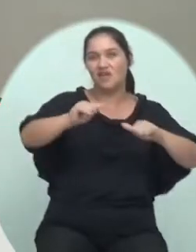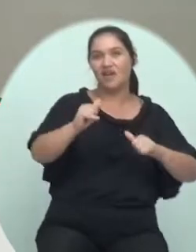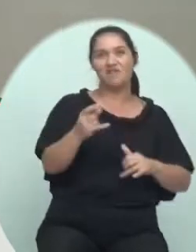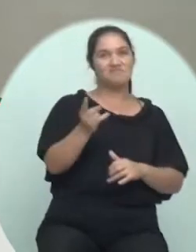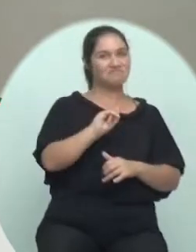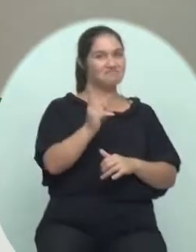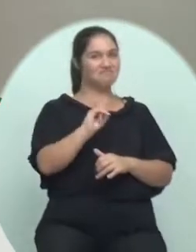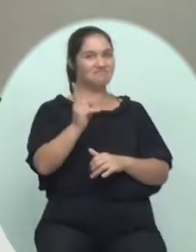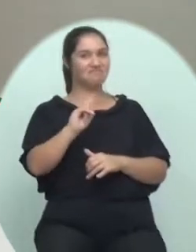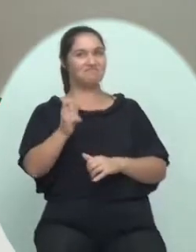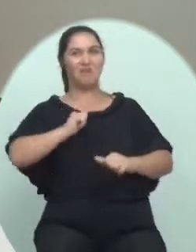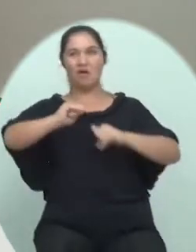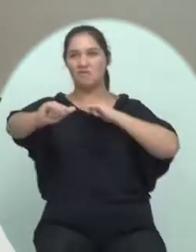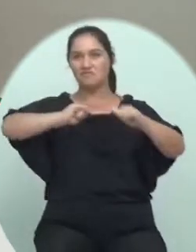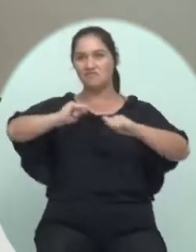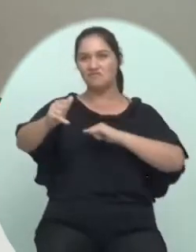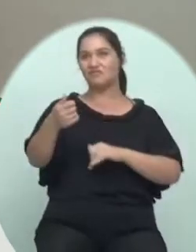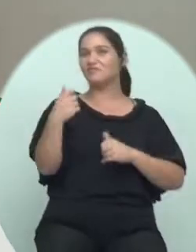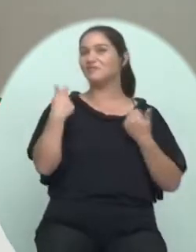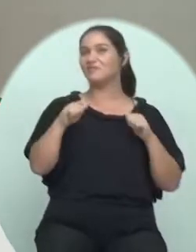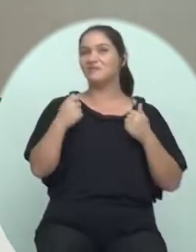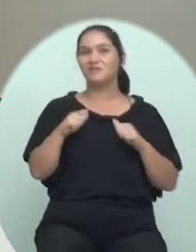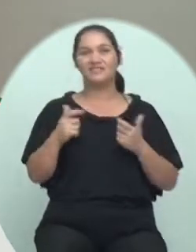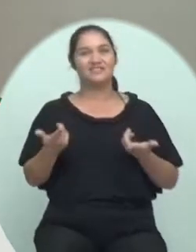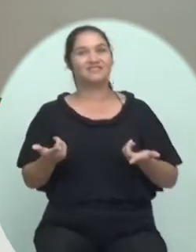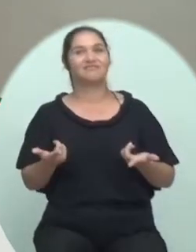de levá-lo